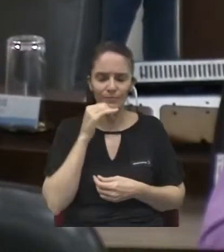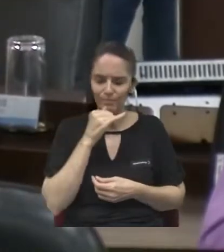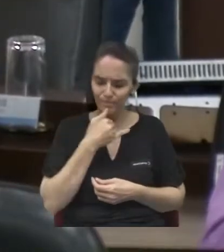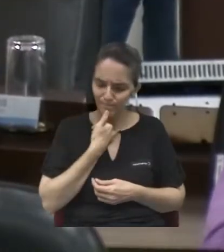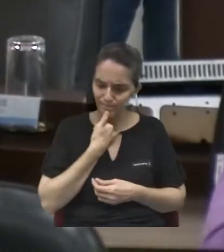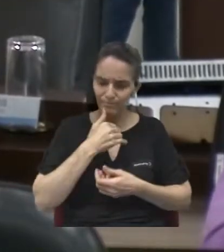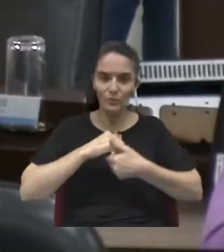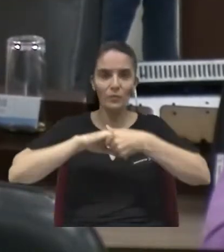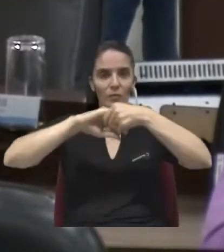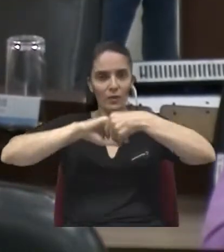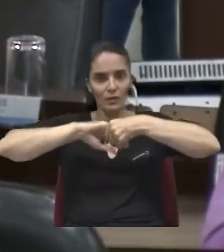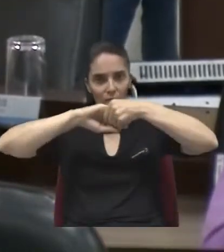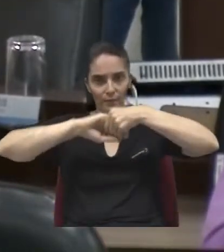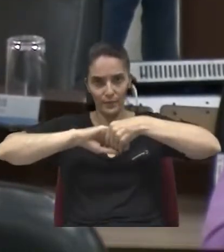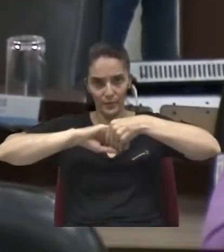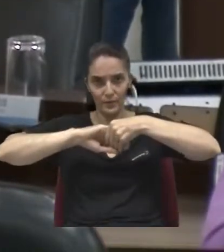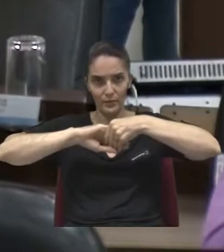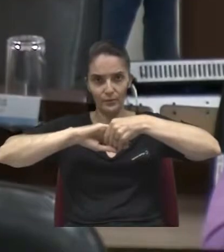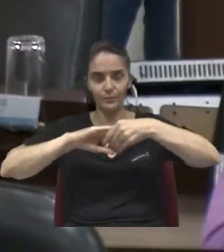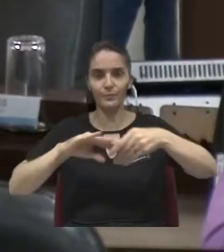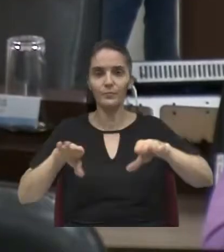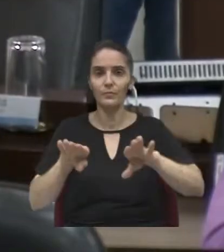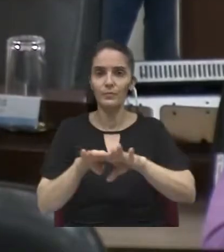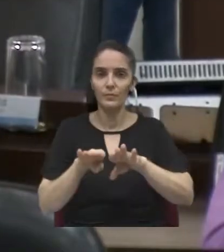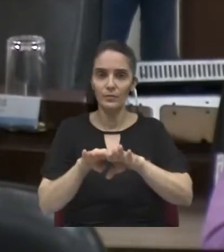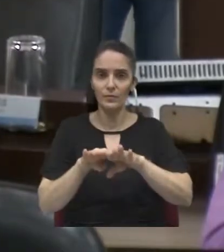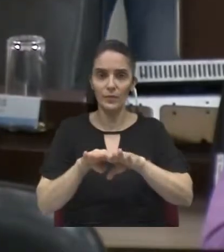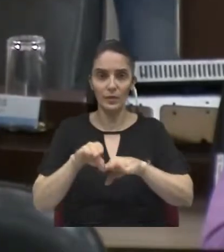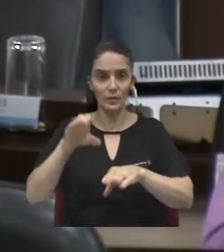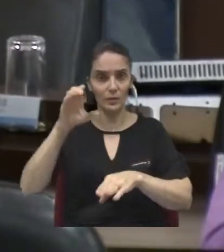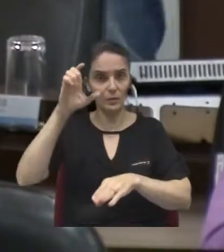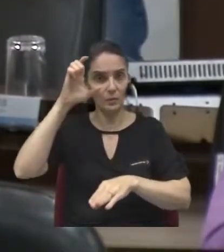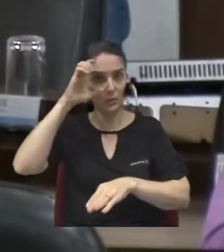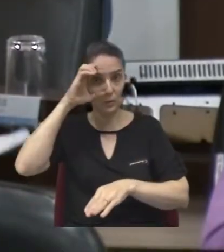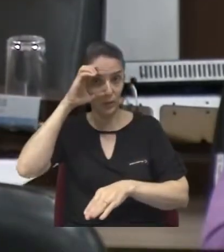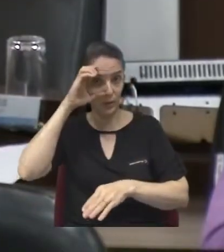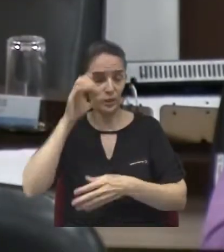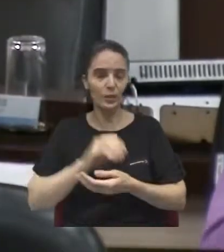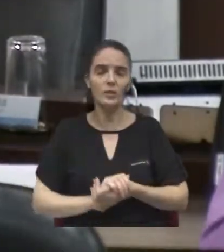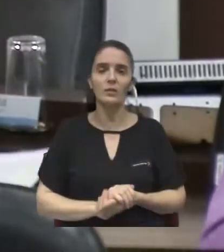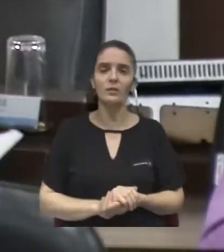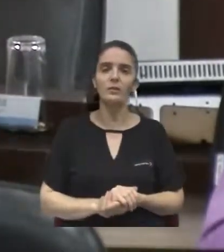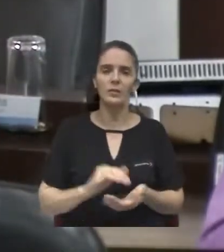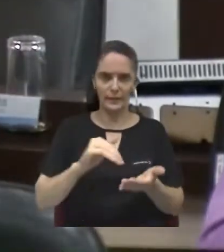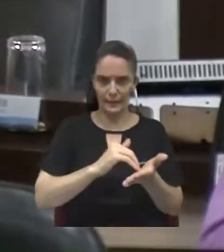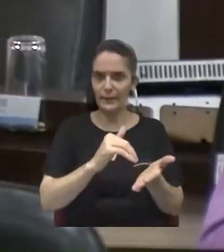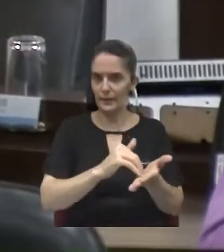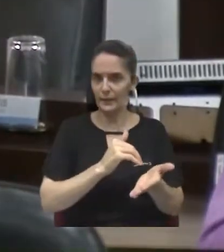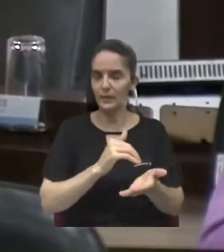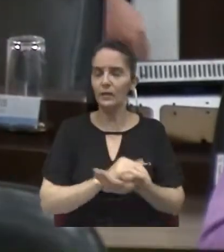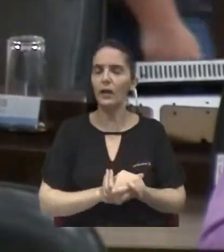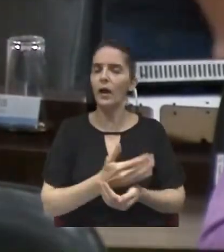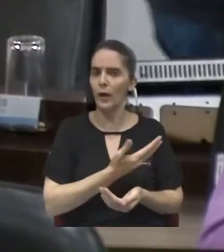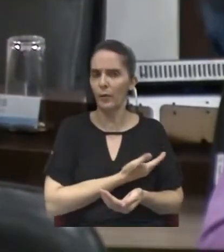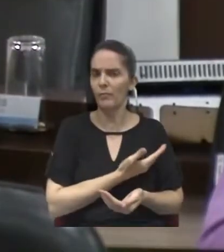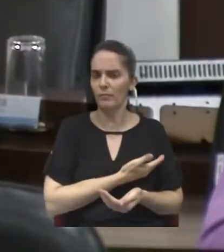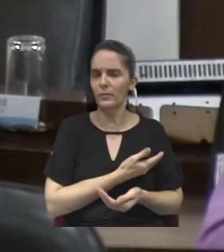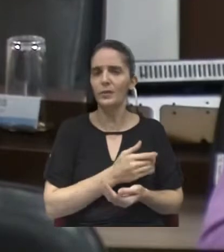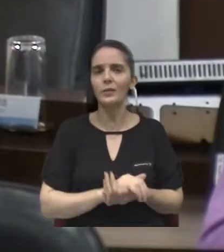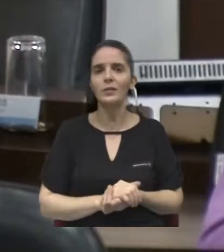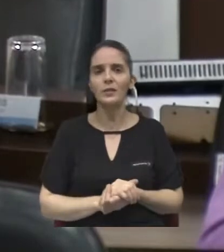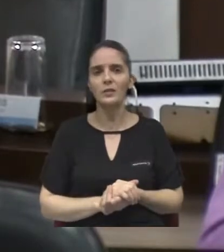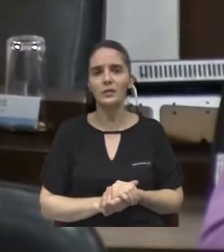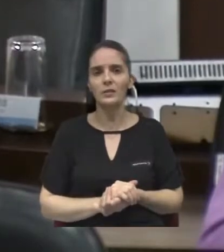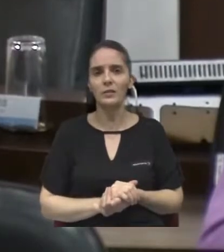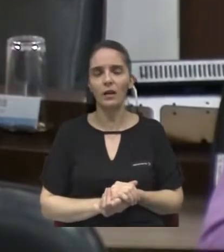parabenizar, inclusive, o vereador Farid, né? Que hoje é secretário, nosso amigo, e que a Via Sacra estava muito